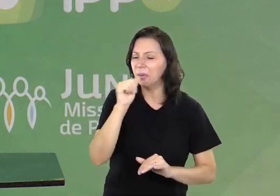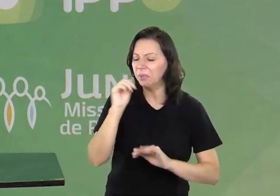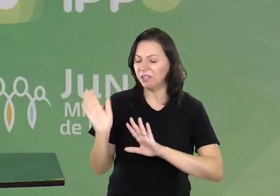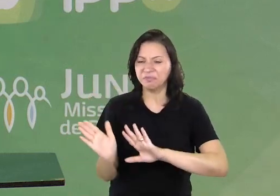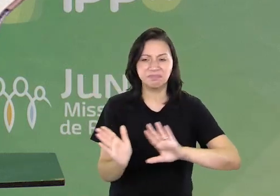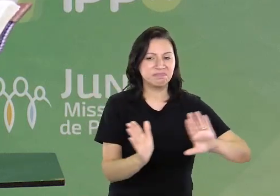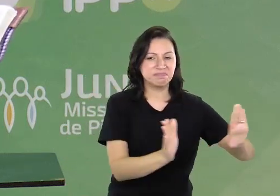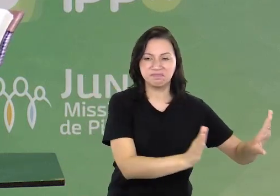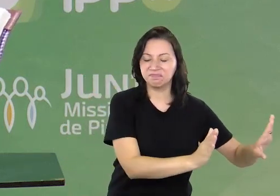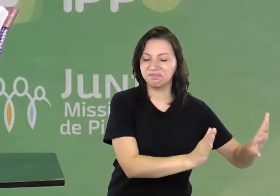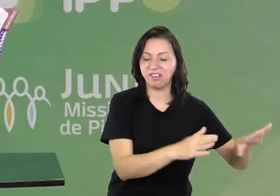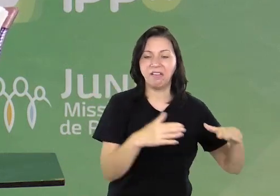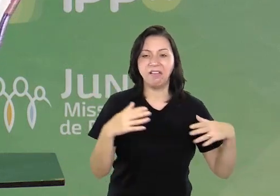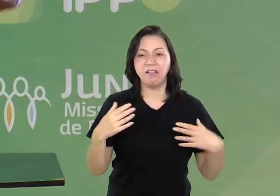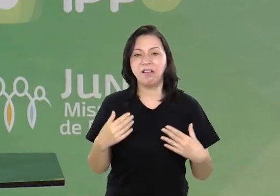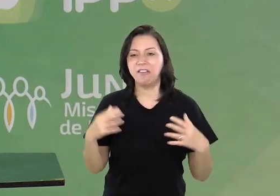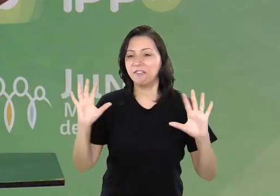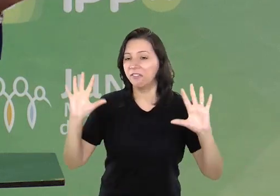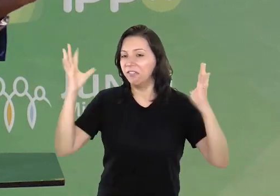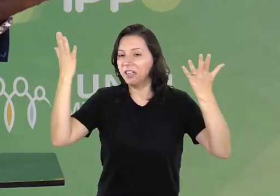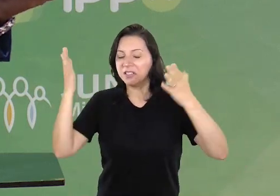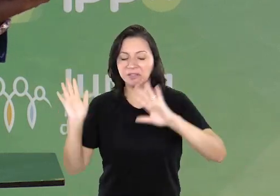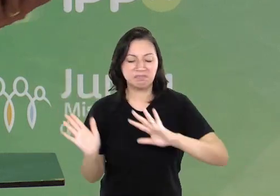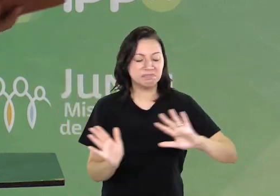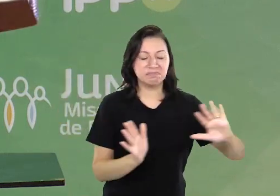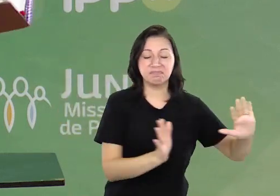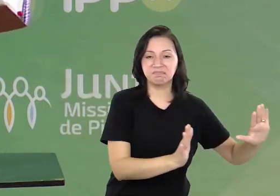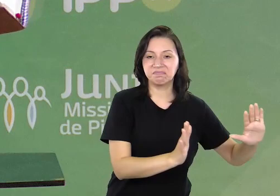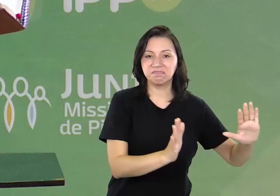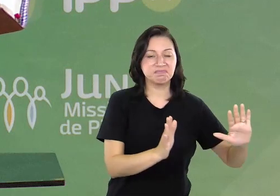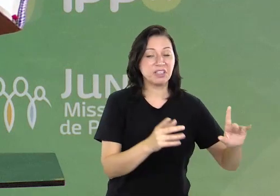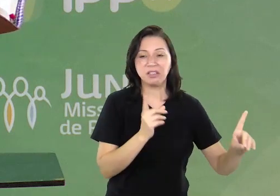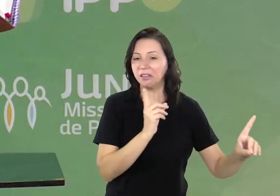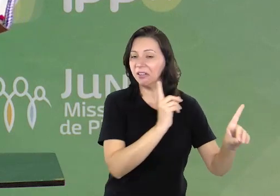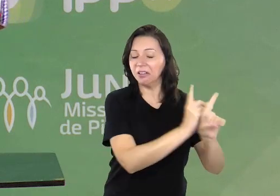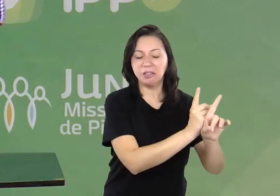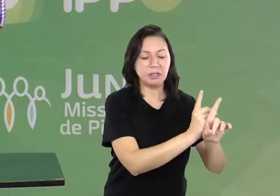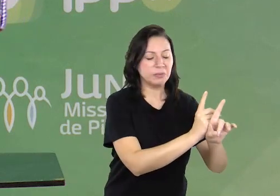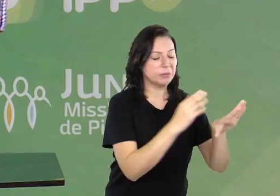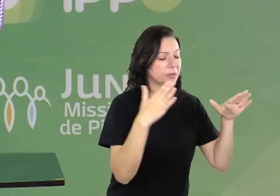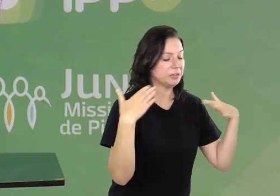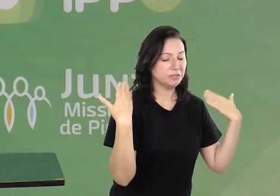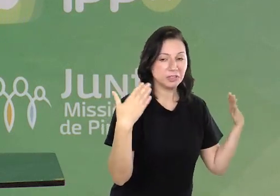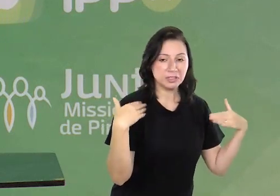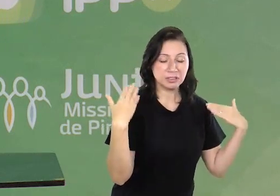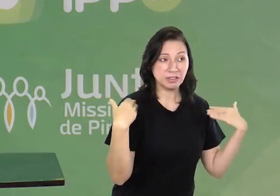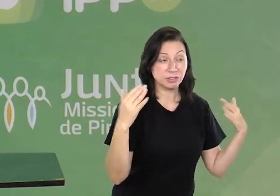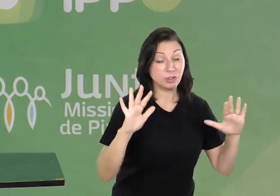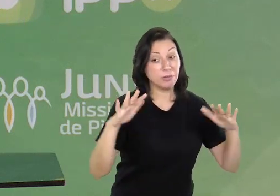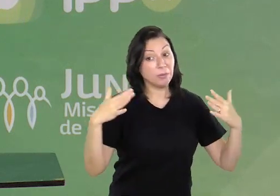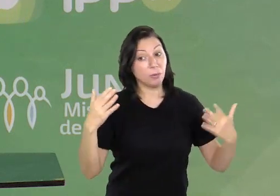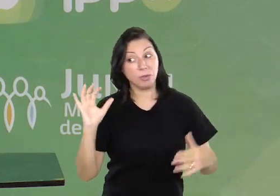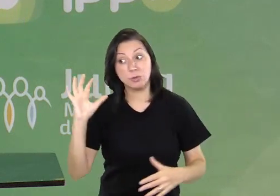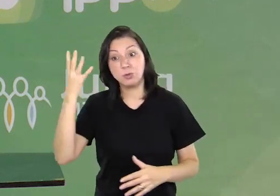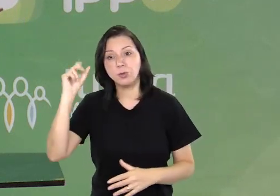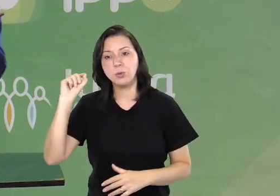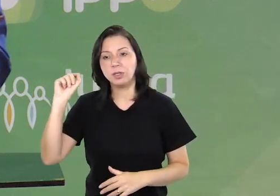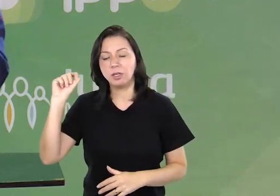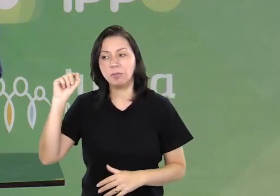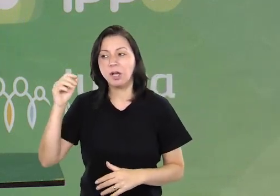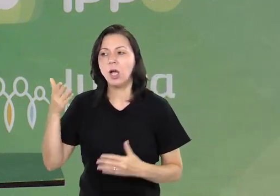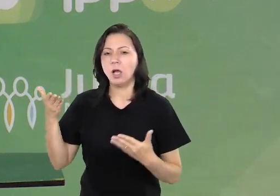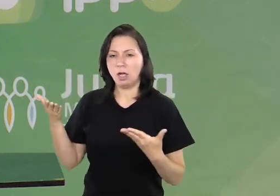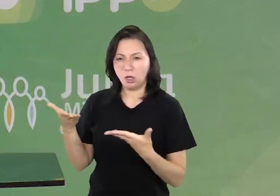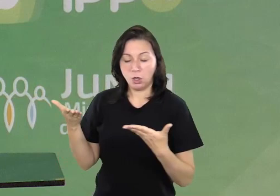já que o entretenimento não me deu prazer quem sabe o trabalho me faça feliz quem sabe E aí eu gostaria que você parasse